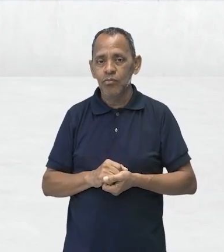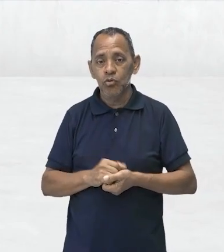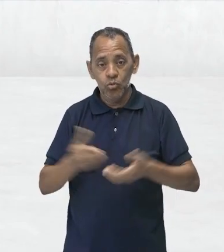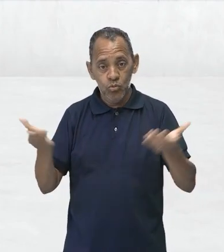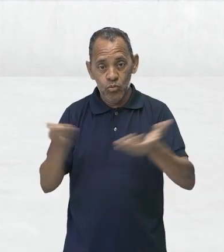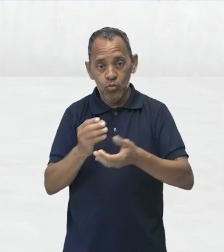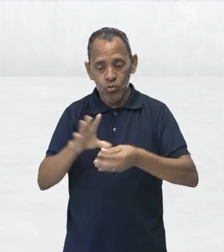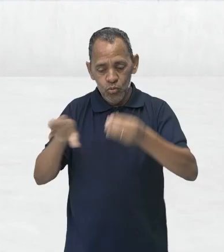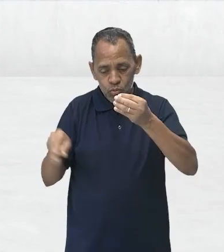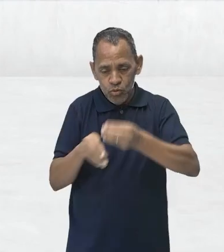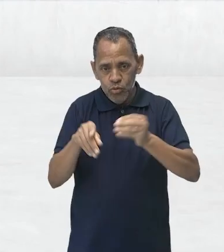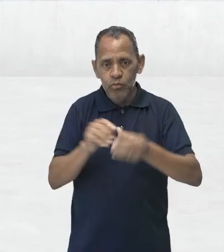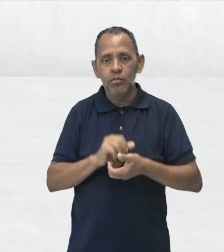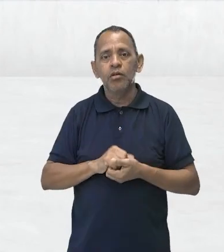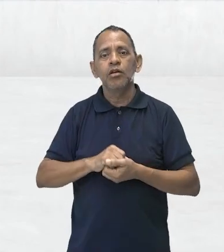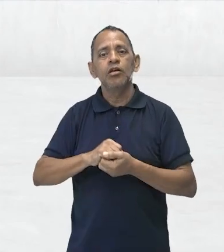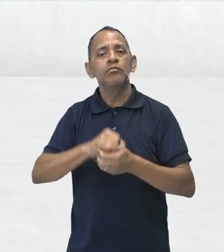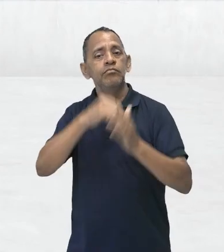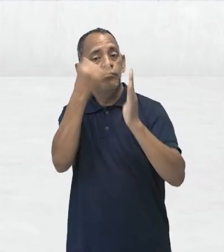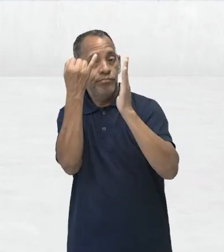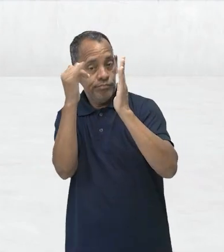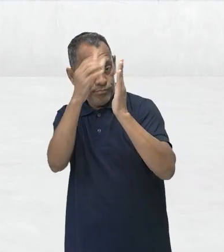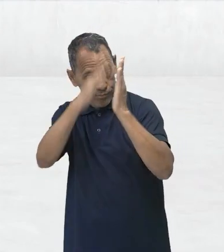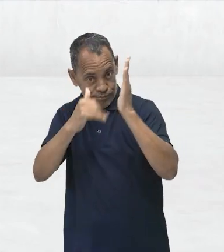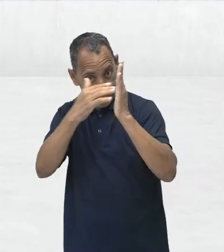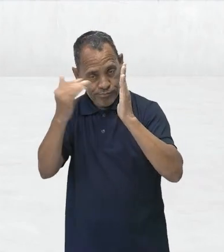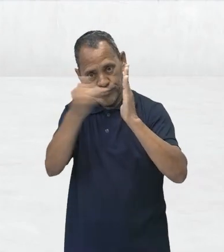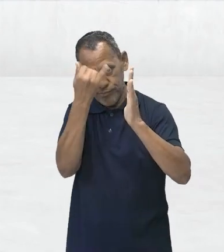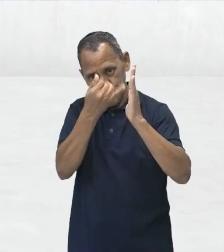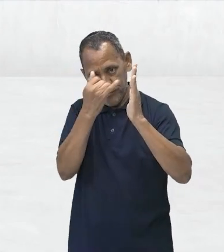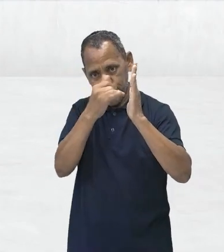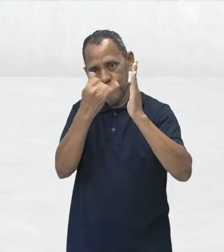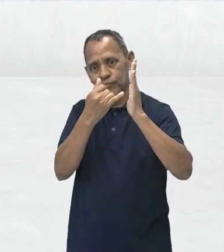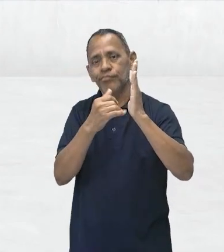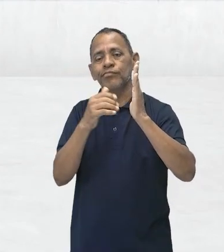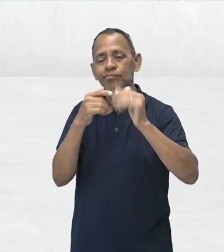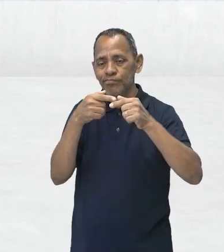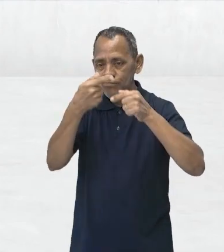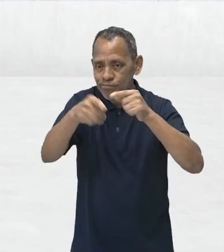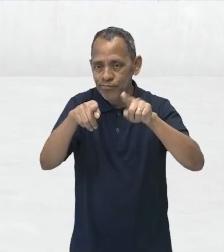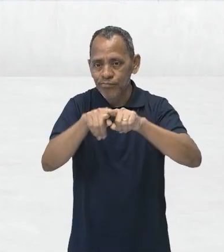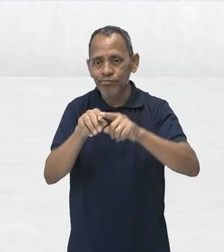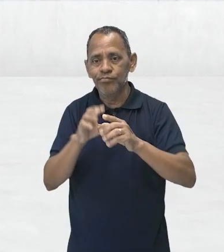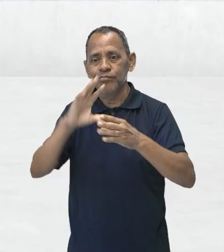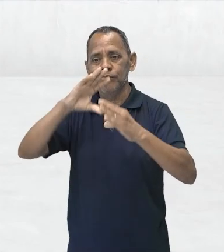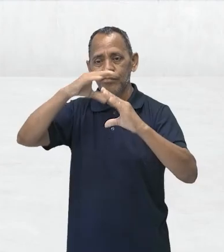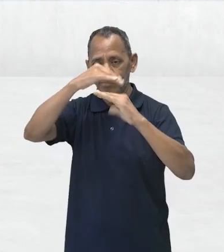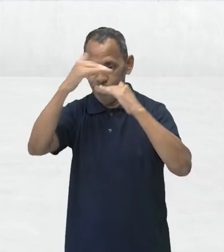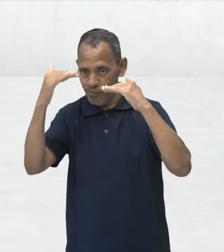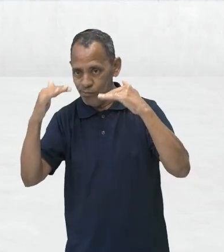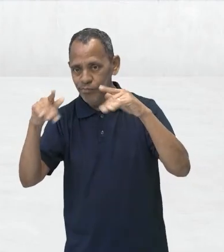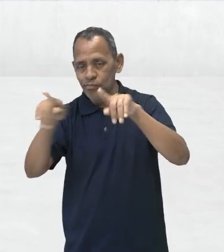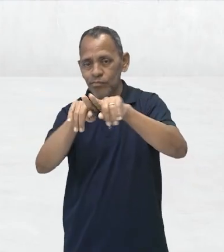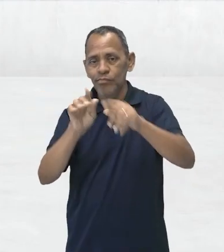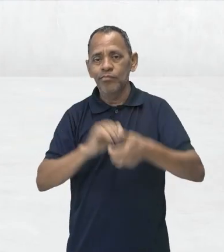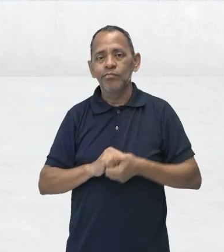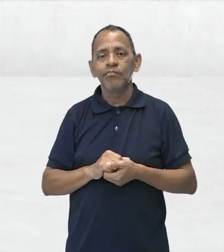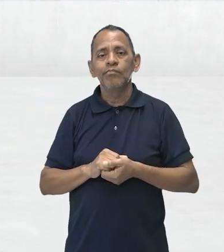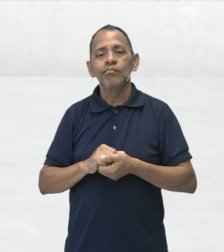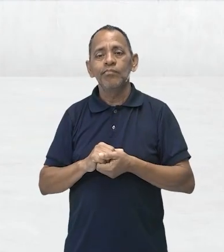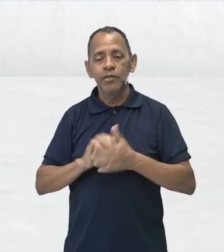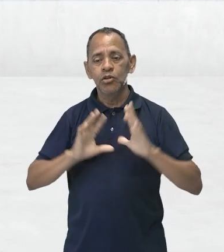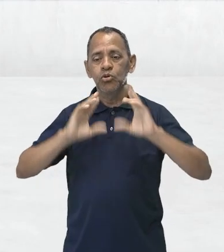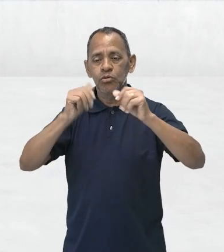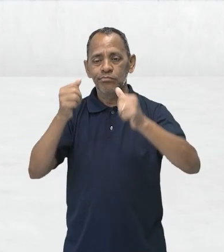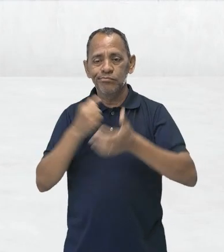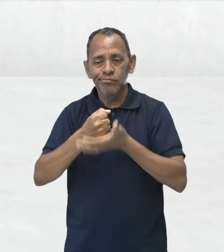ao impressionismo, pós-impressionista e ao cubismo. Todos os 3 ajudaram a perceber a ideia de que a arte